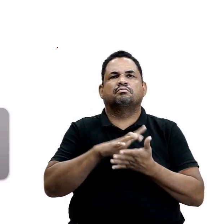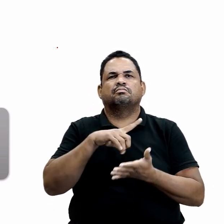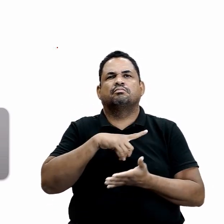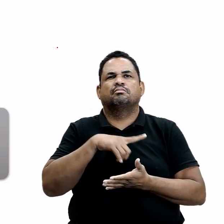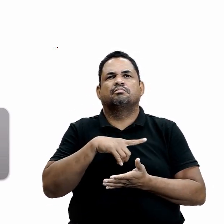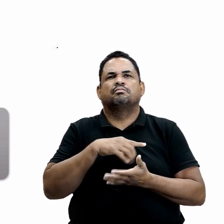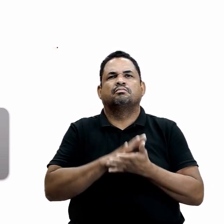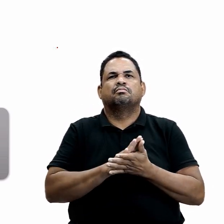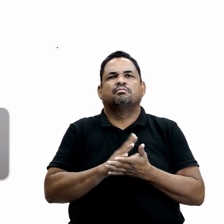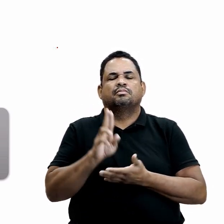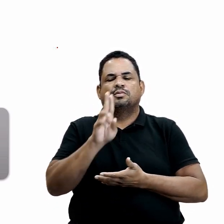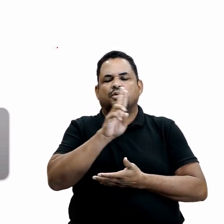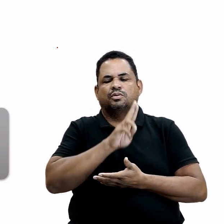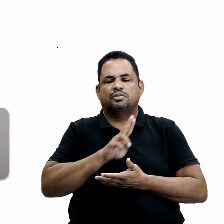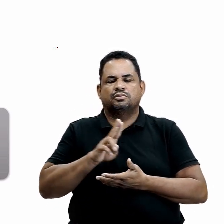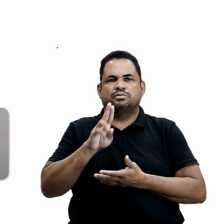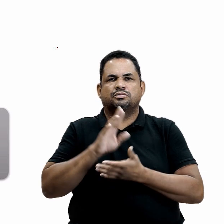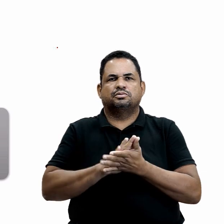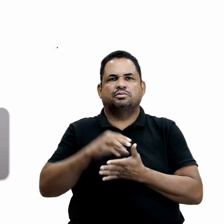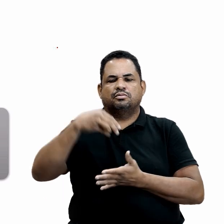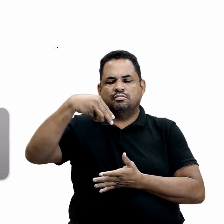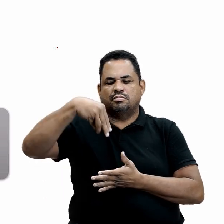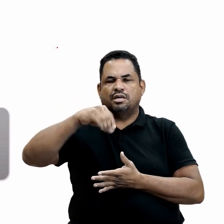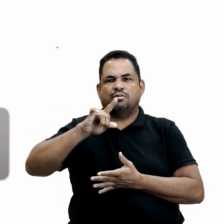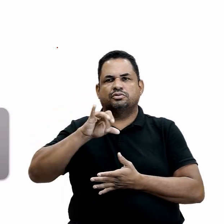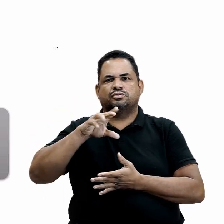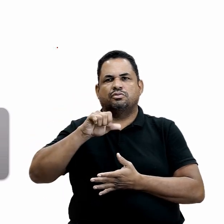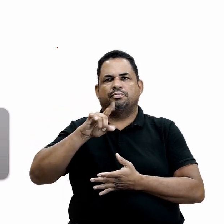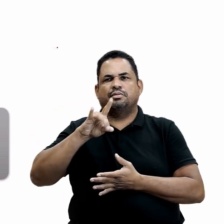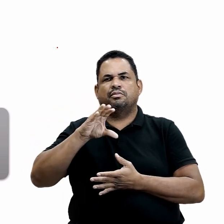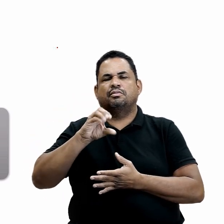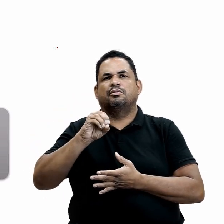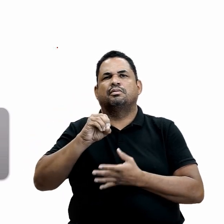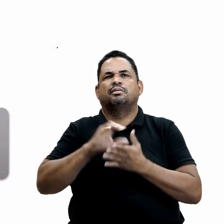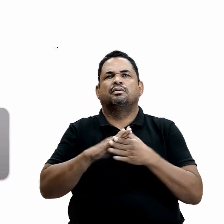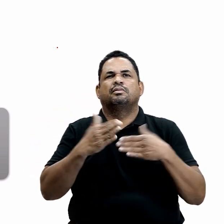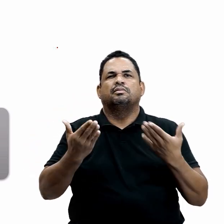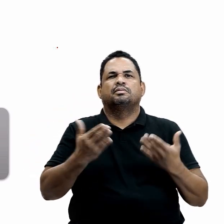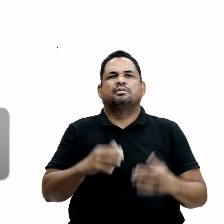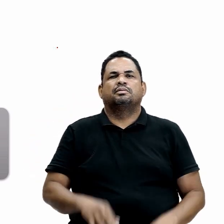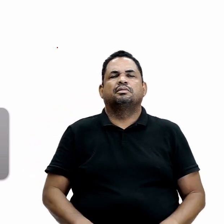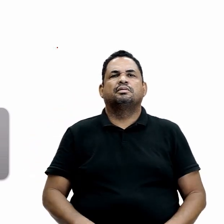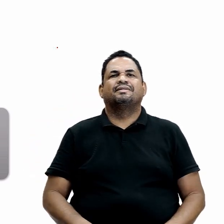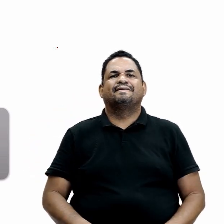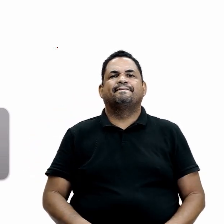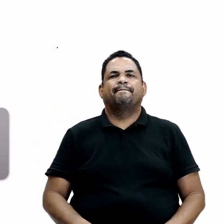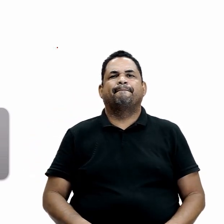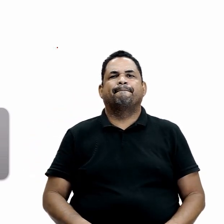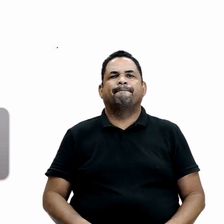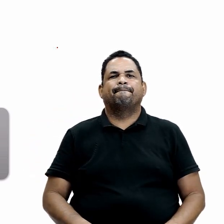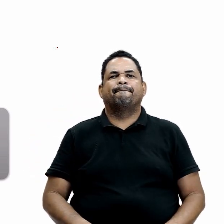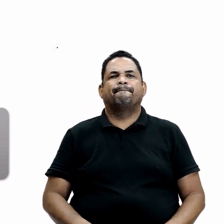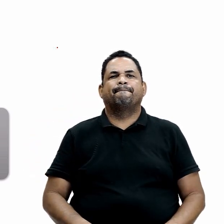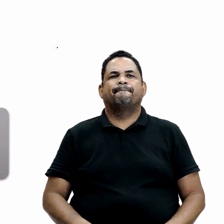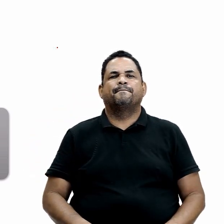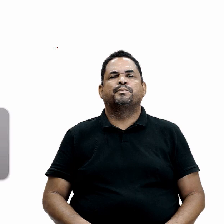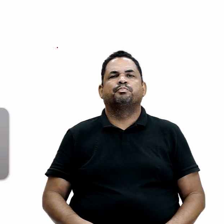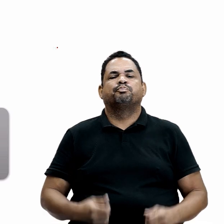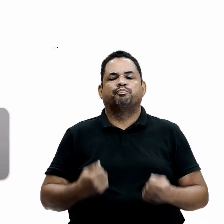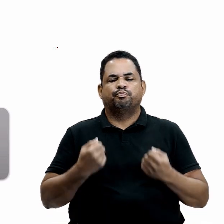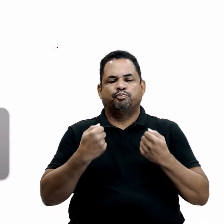é feito macroscopicamente, tá bom? Macroscopicamente, e você pode fazer